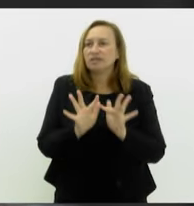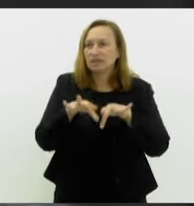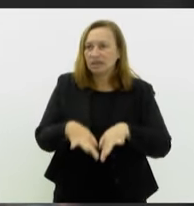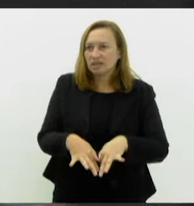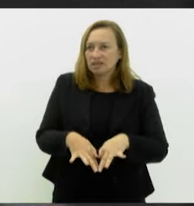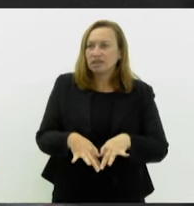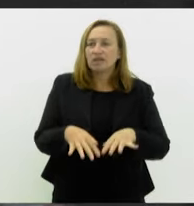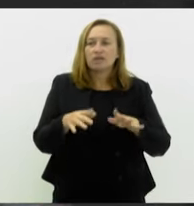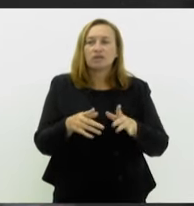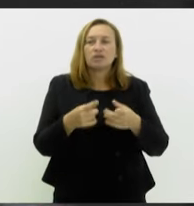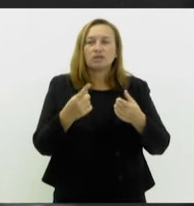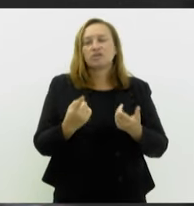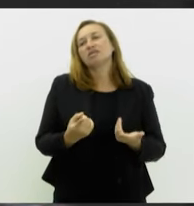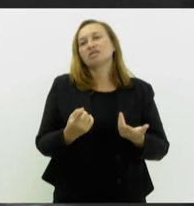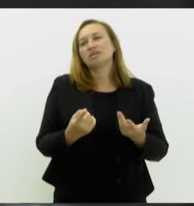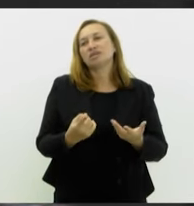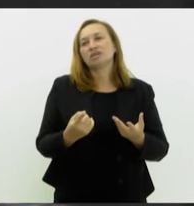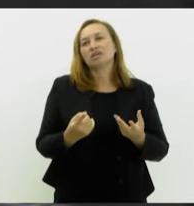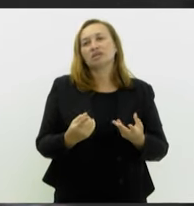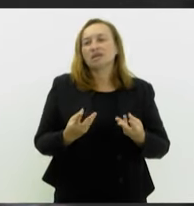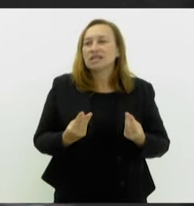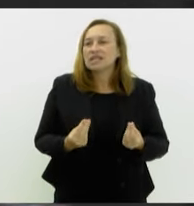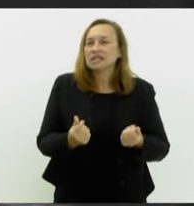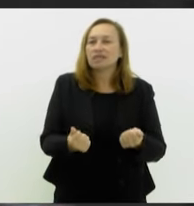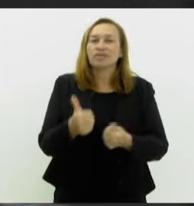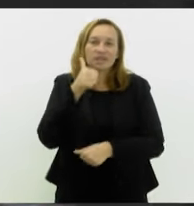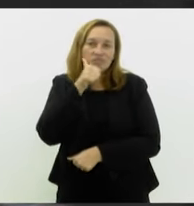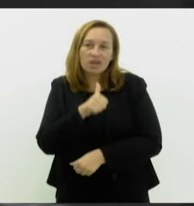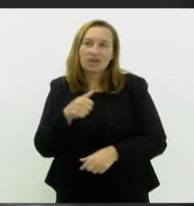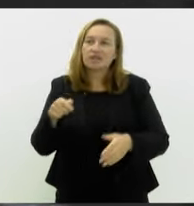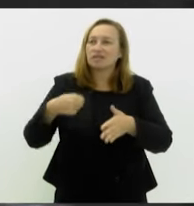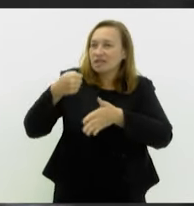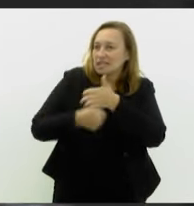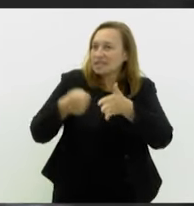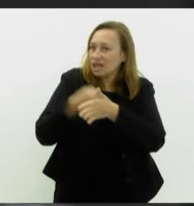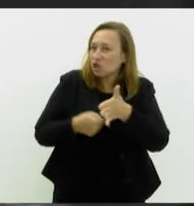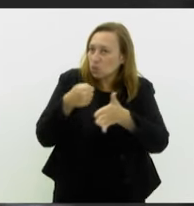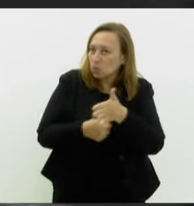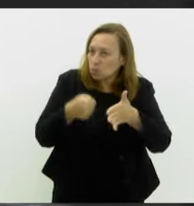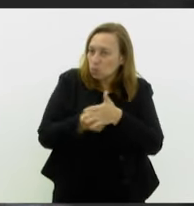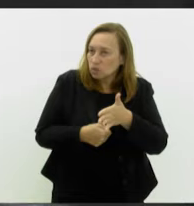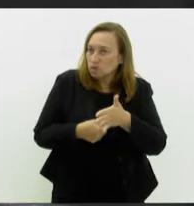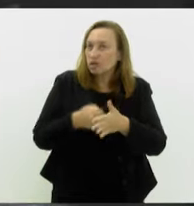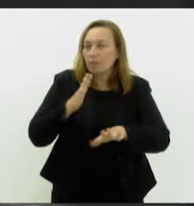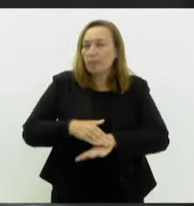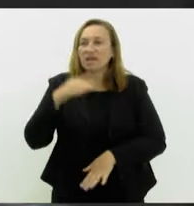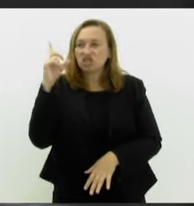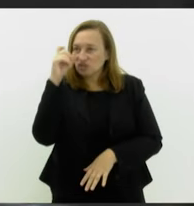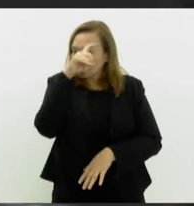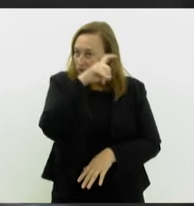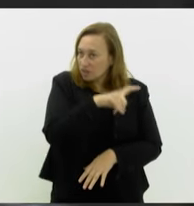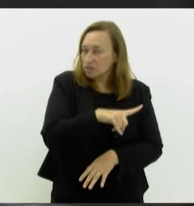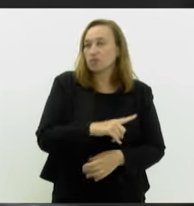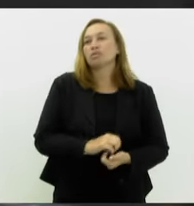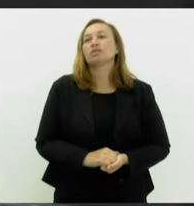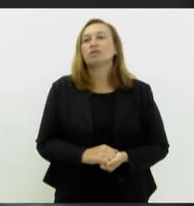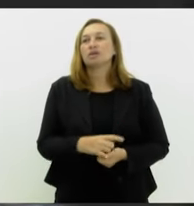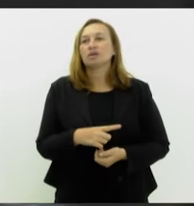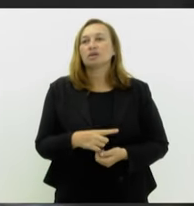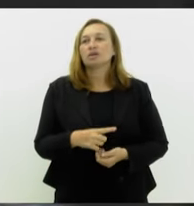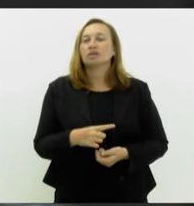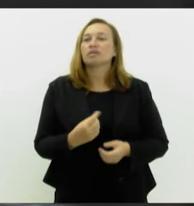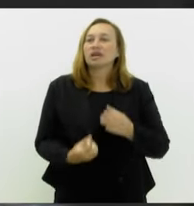meu olhar carinhoso também para as mulheres que estão também nessa luta uma luta muito mais difícil e para elas também a gente tá